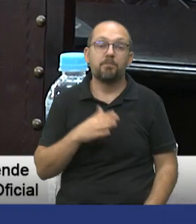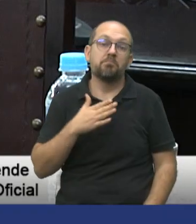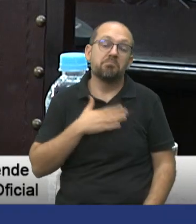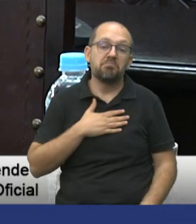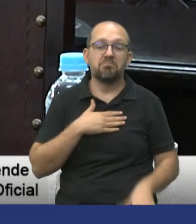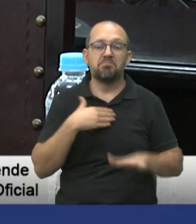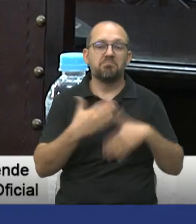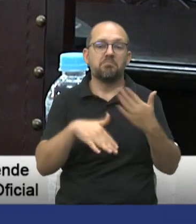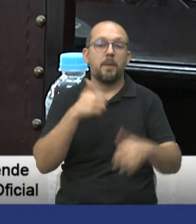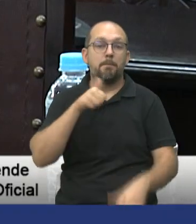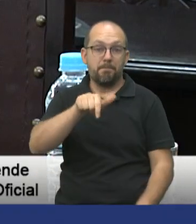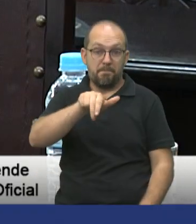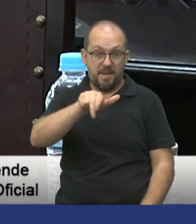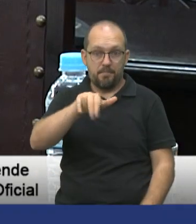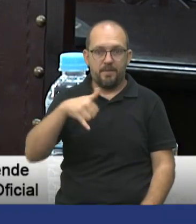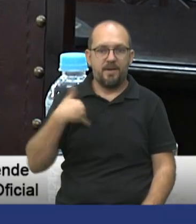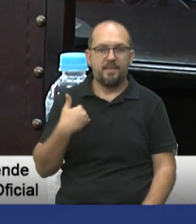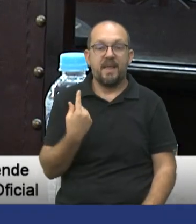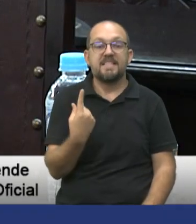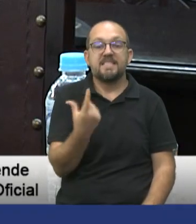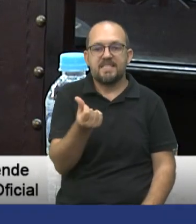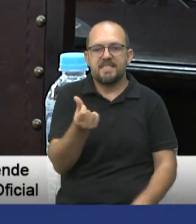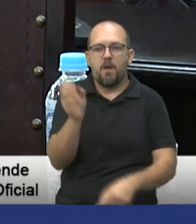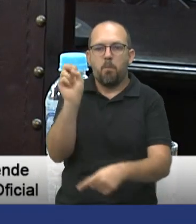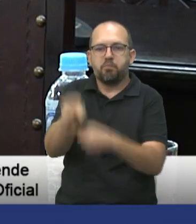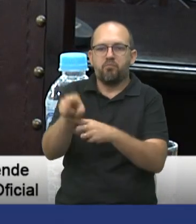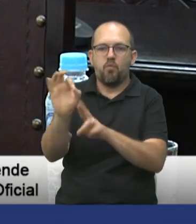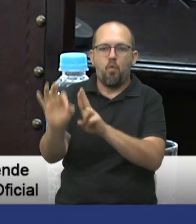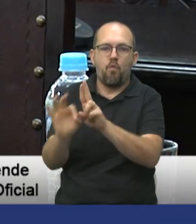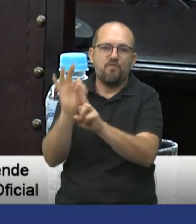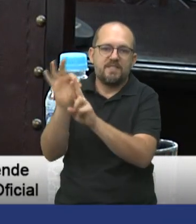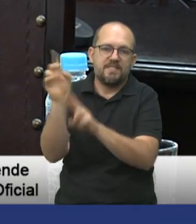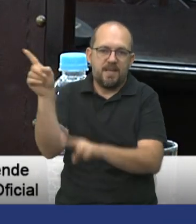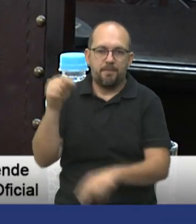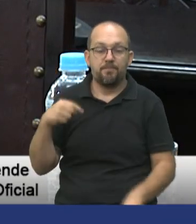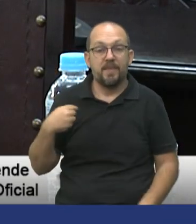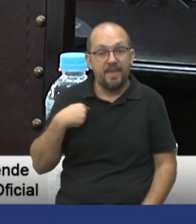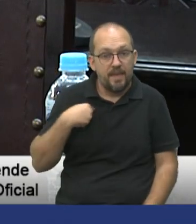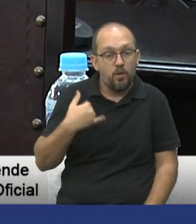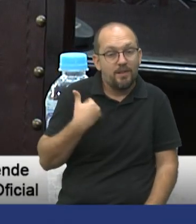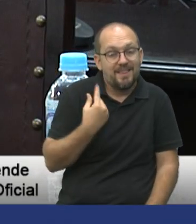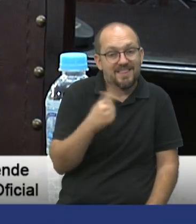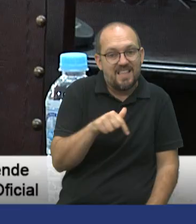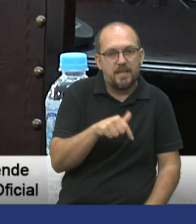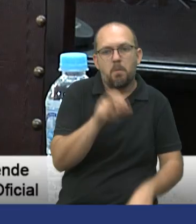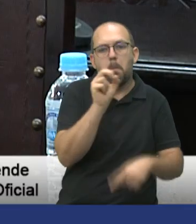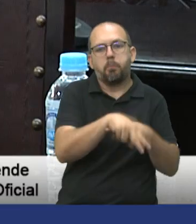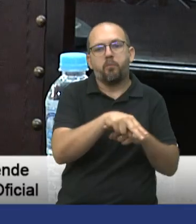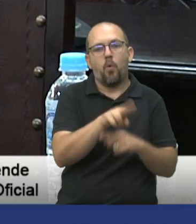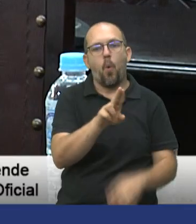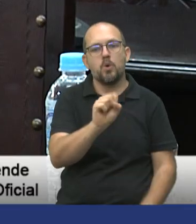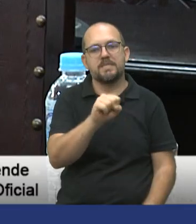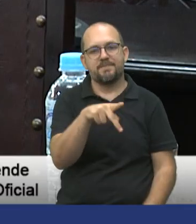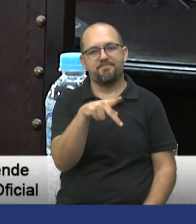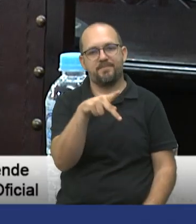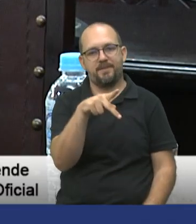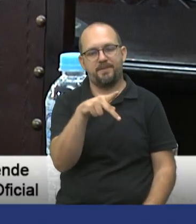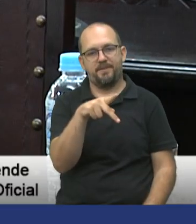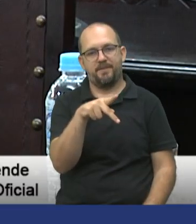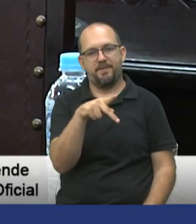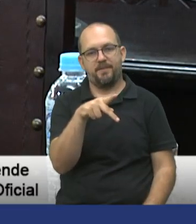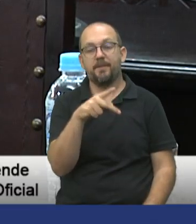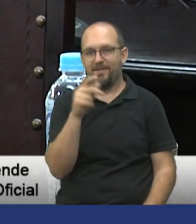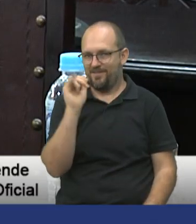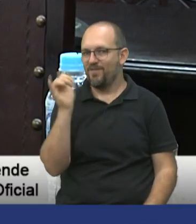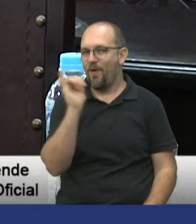faculdade com 16 anos, na UFSCar. E eu com 17 para 18 na USP. E eu conto isso para elas,